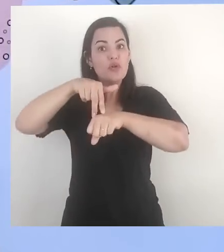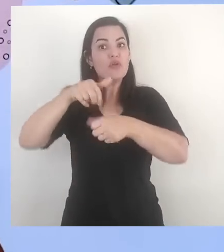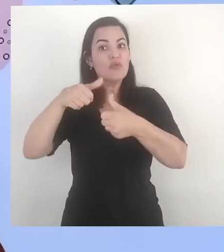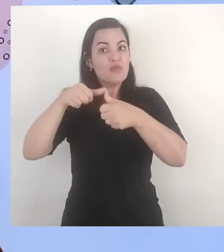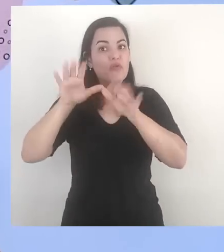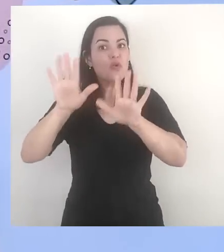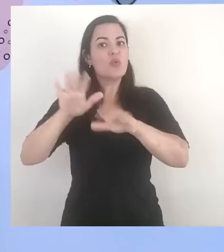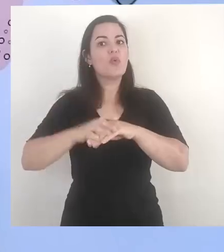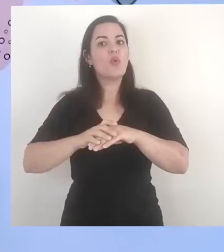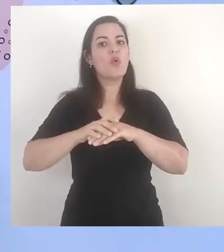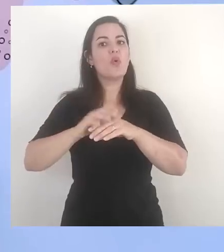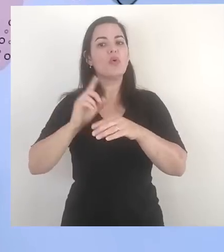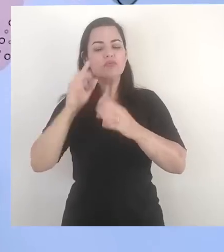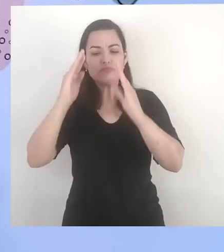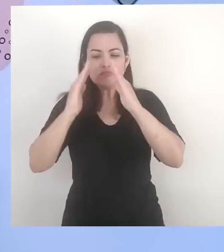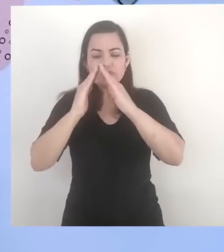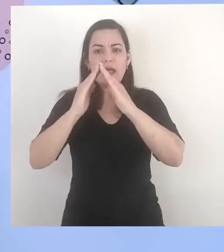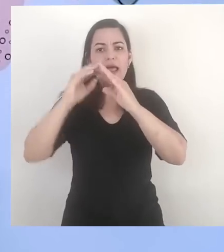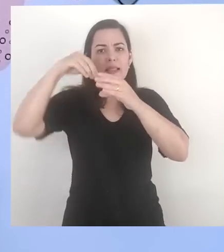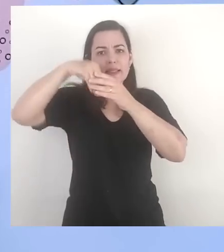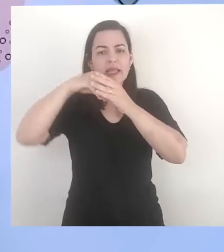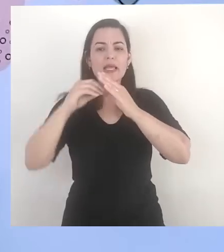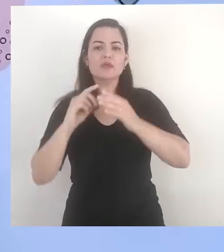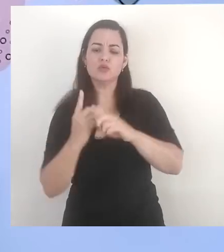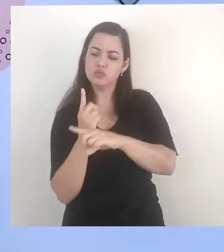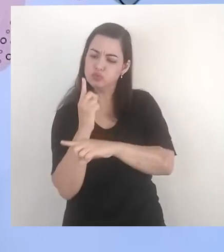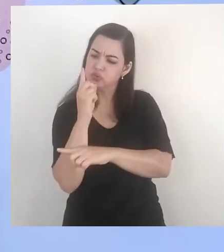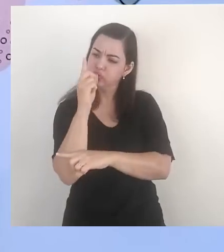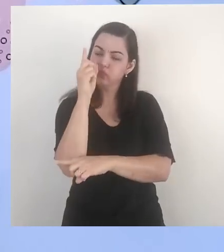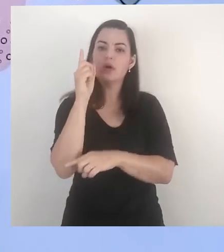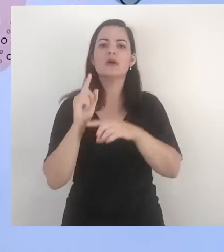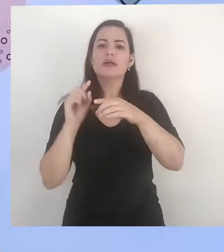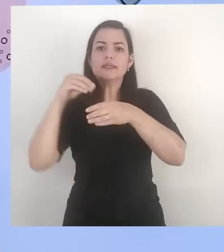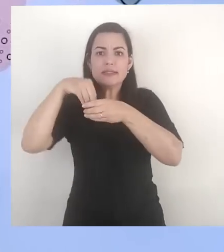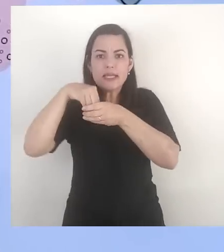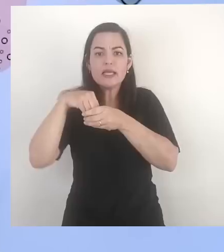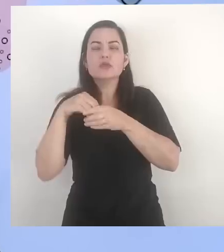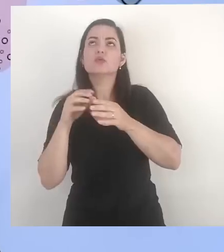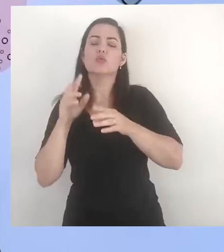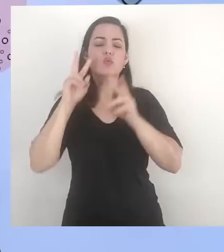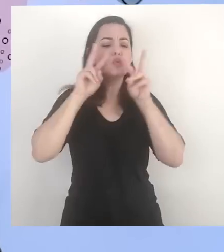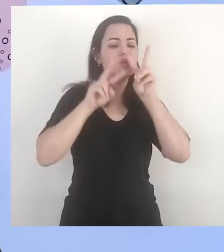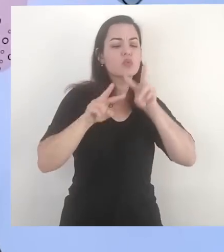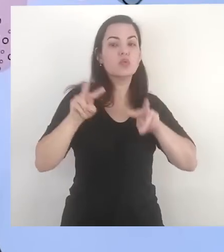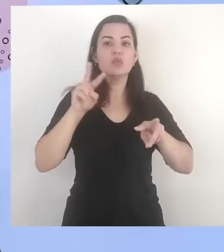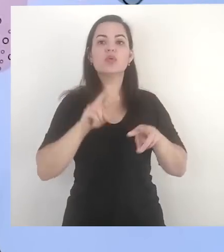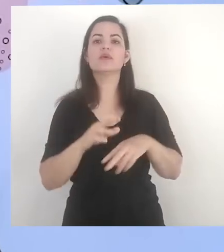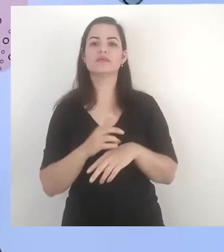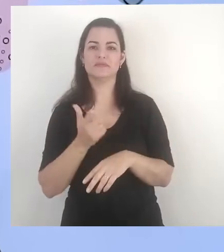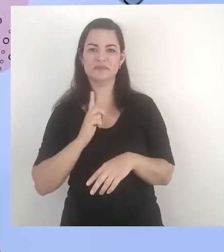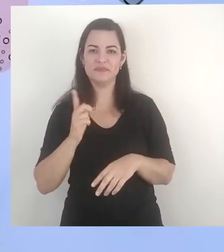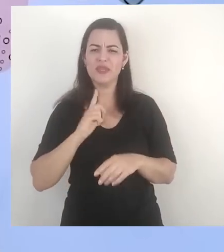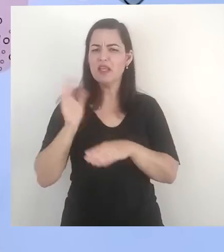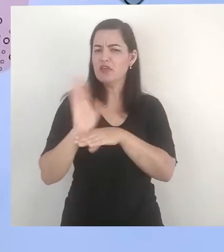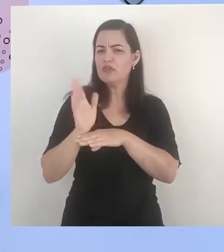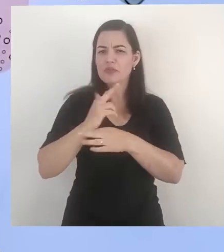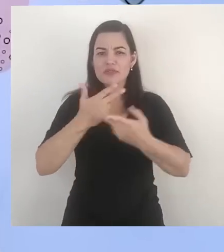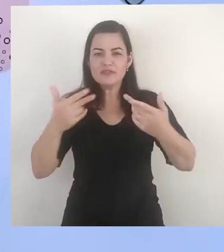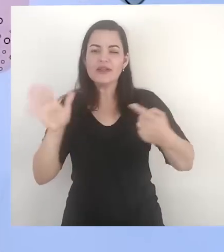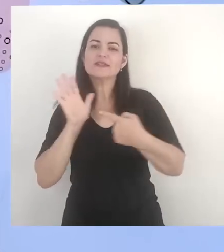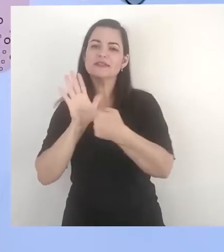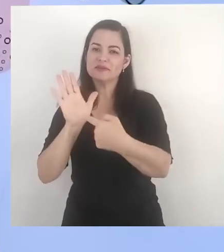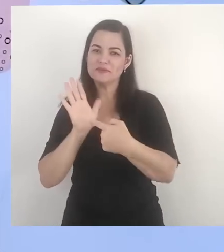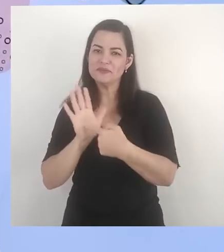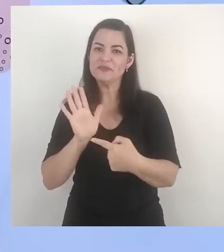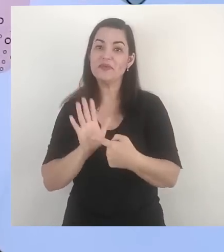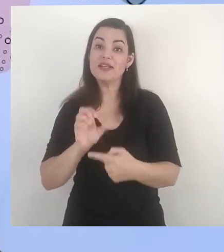pessoas investigando e explorando o espaço, viu? Se vocês tiverem curiosidade depois, vocês vão descobrir coisas